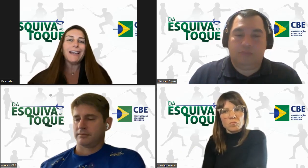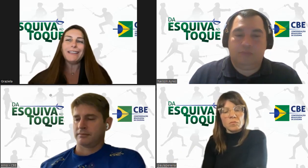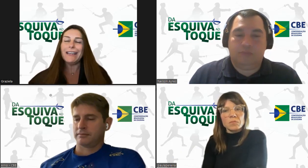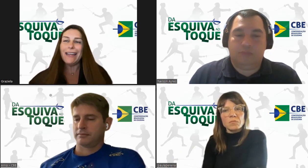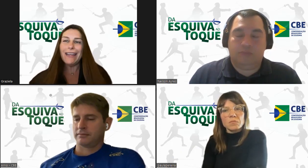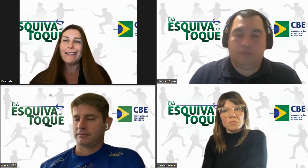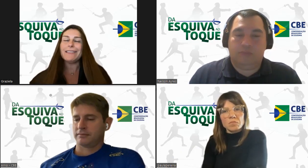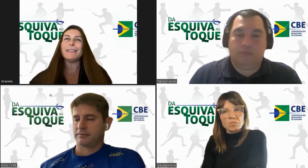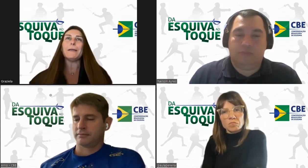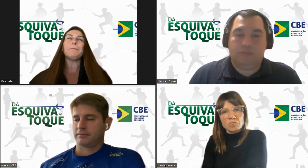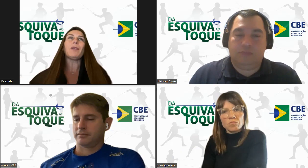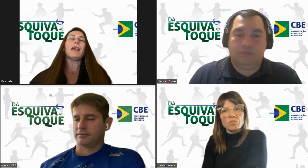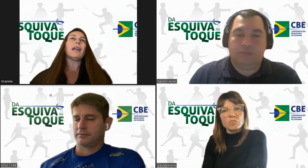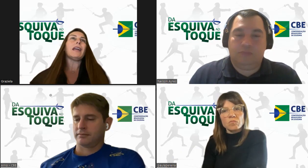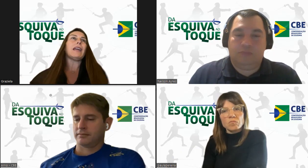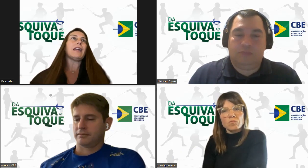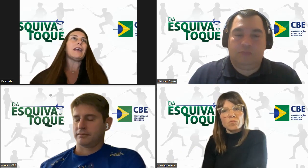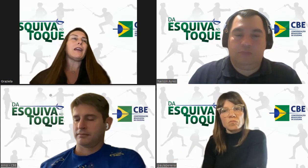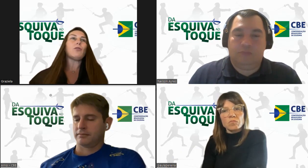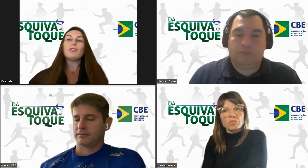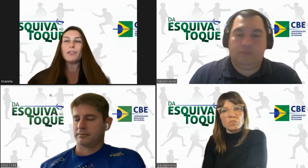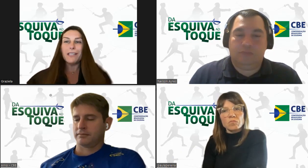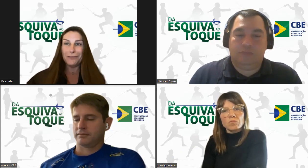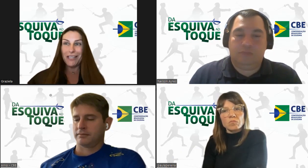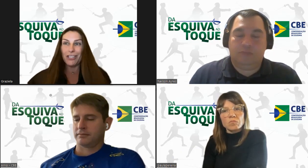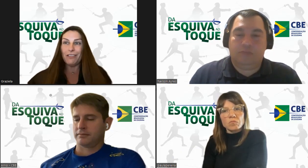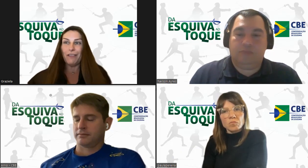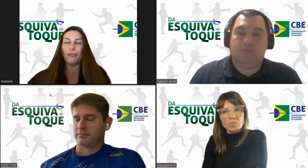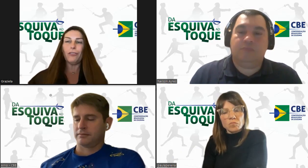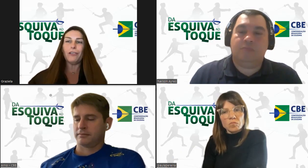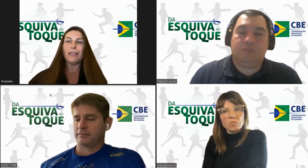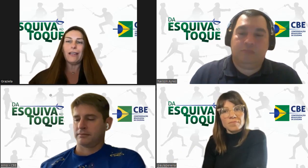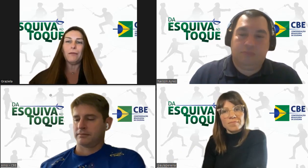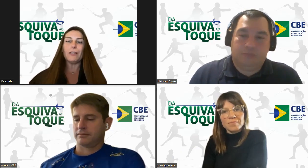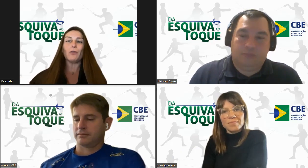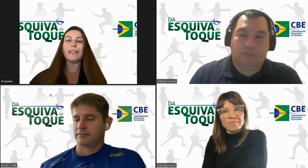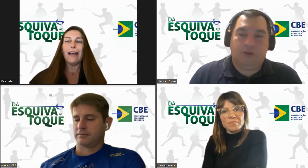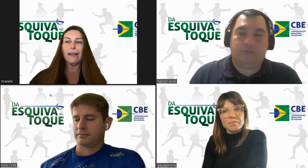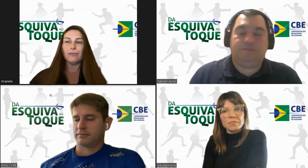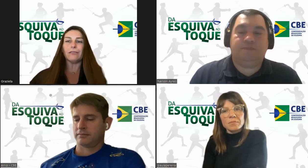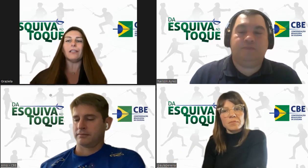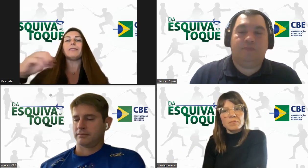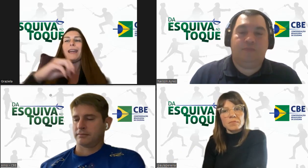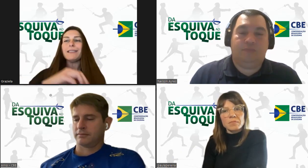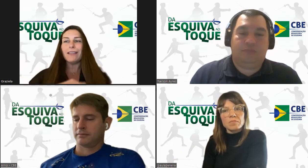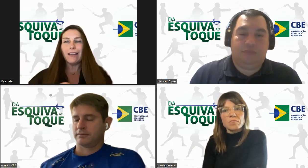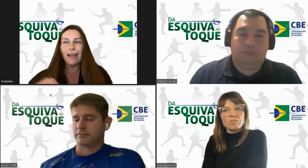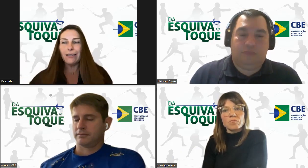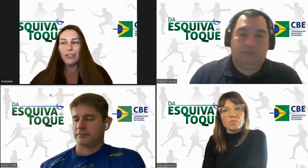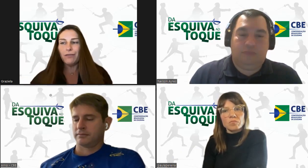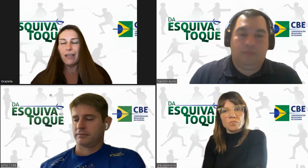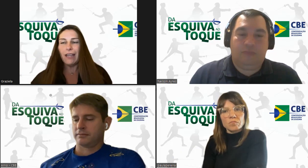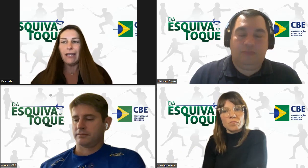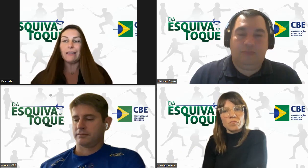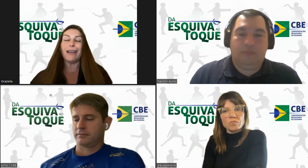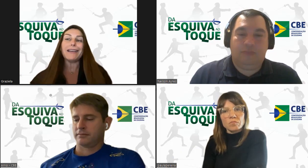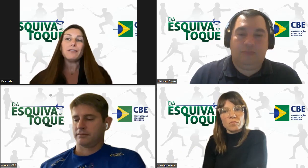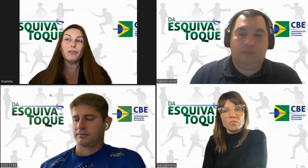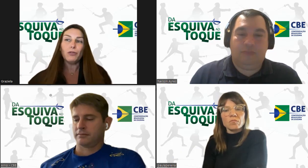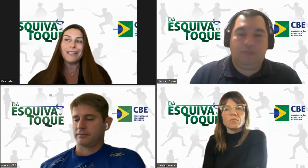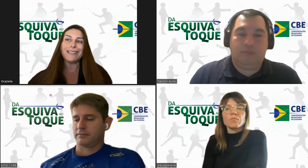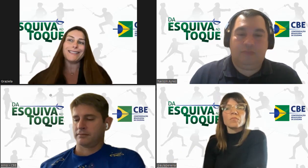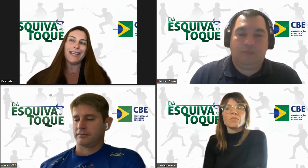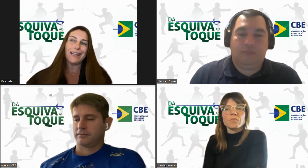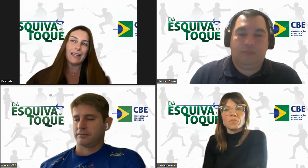bolachinha de leite os docinhos que a gente falou né mas cuidado não testa nada diferente